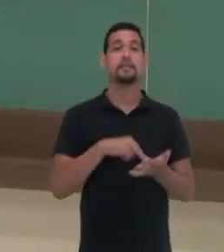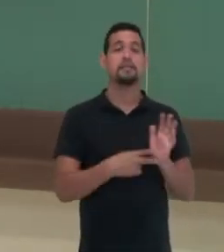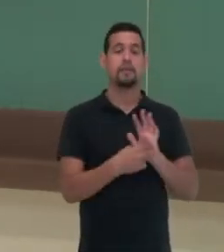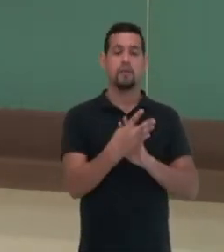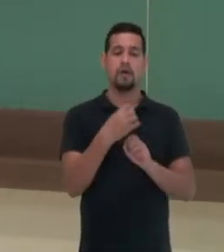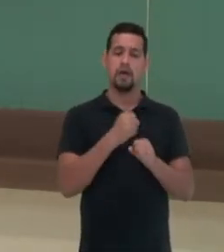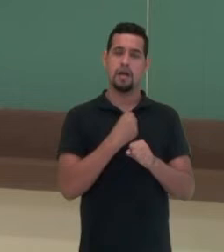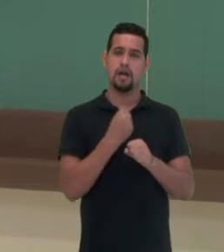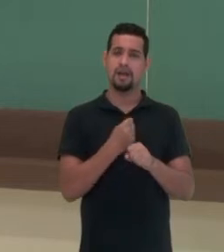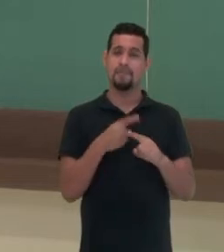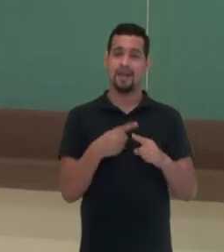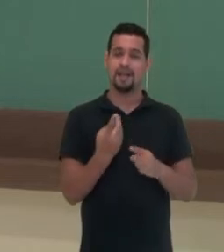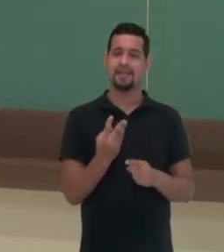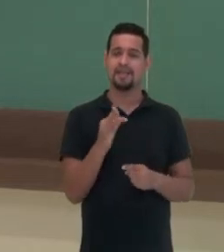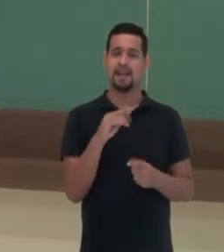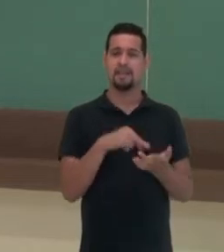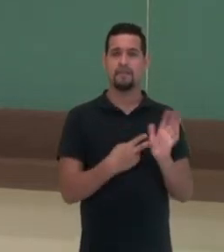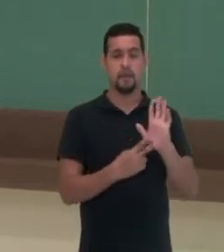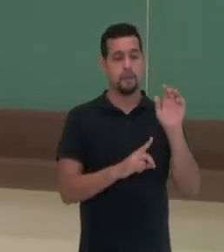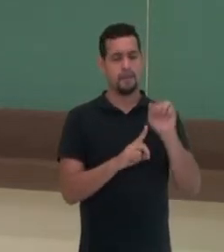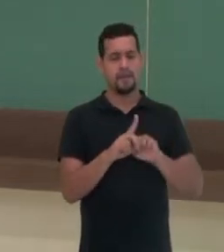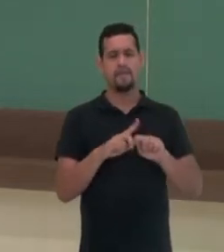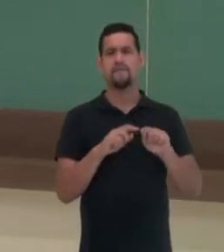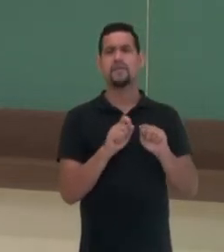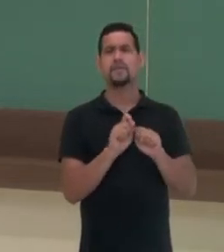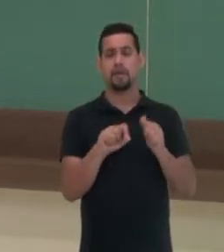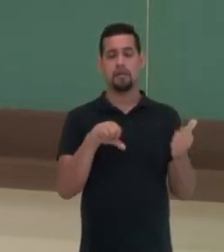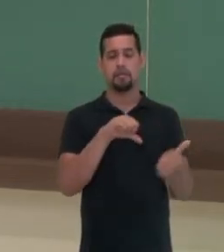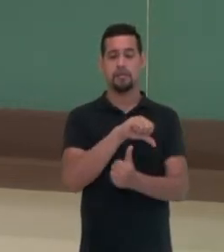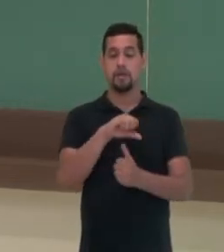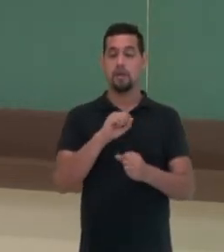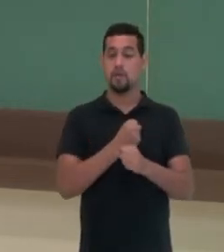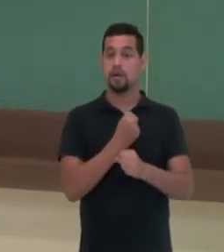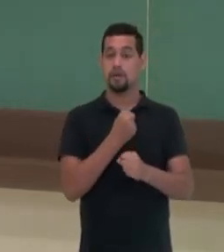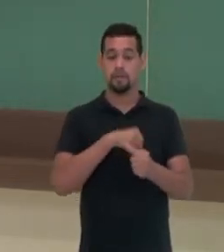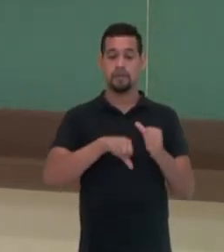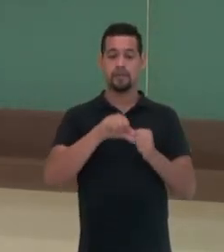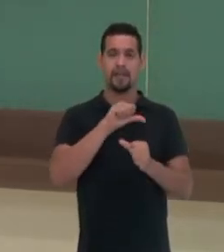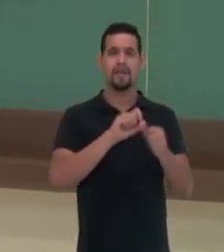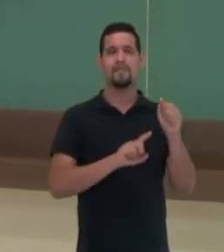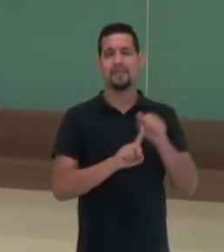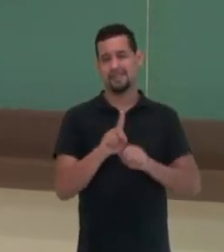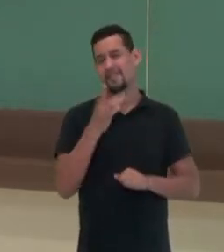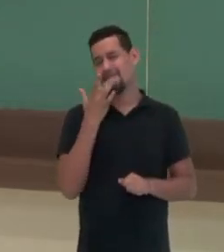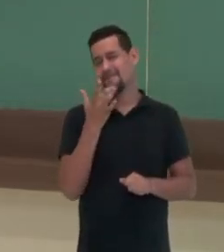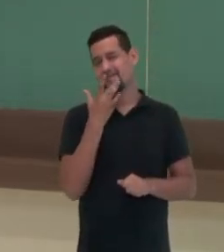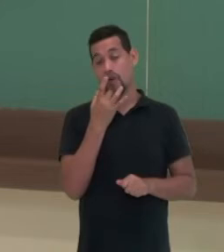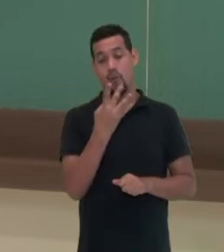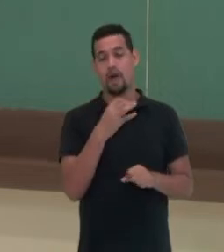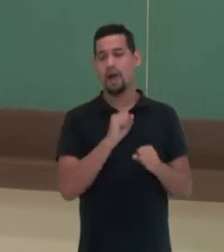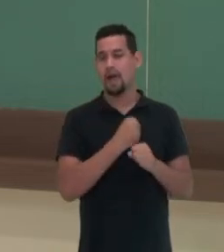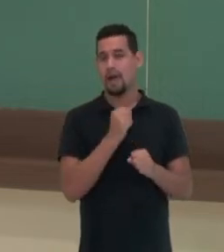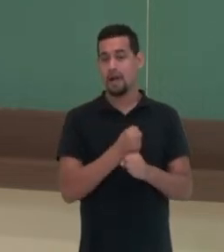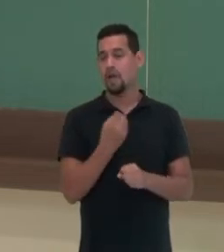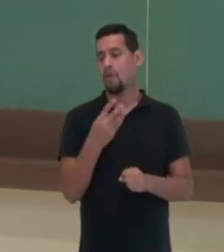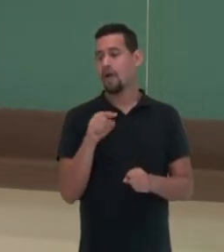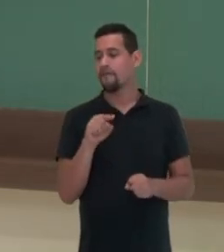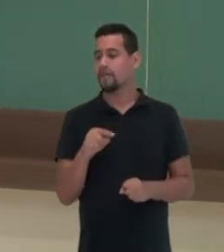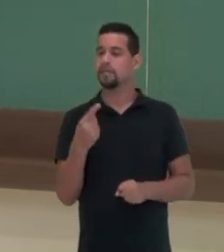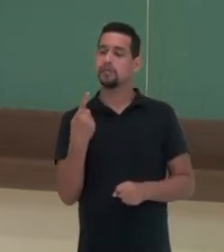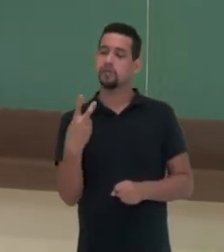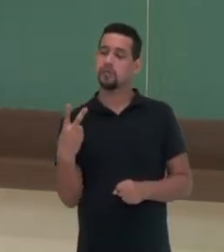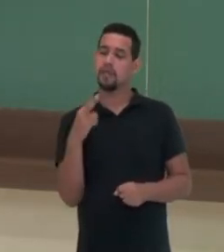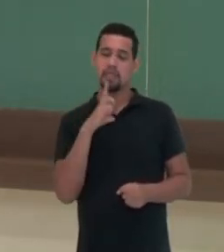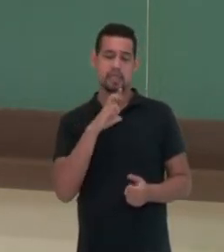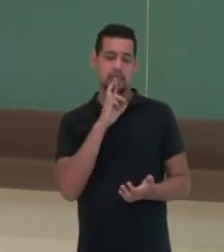anos, mas a taxa é ao mês. Então o que eu fiz? Transformei o ano em meses, que é mais fácil, né? 4 anos, 4 vezes 12, eu